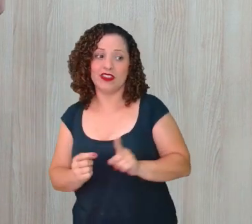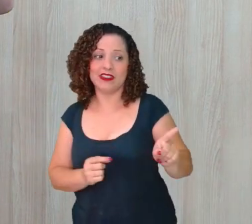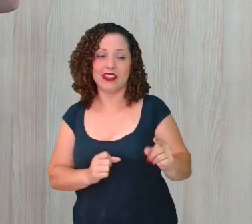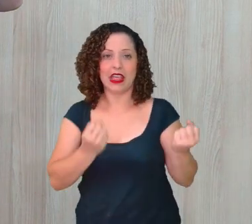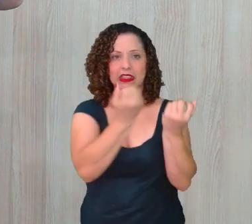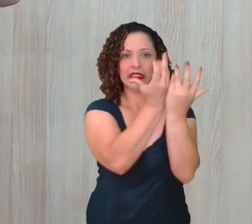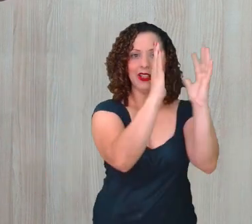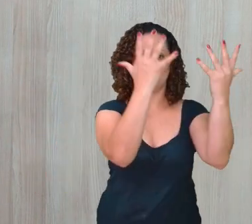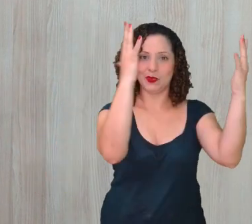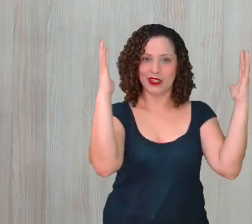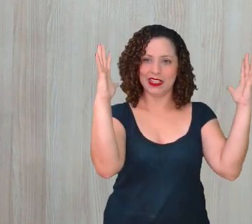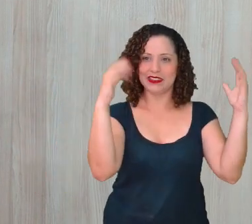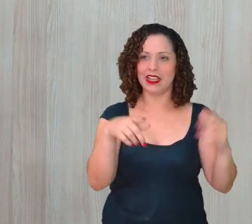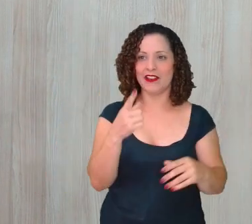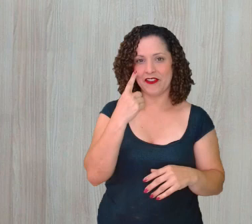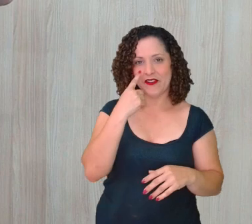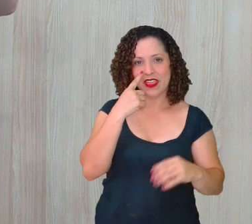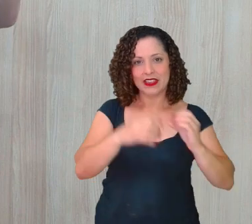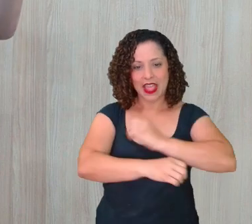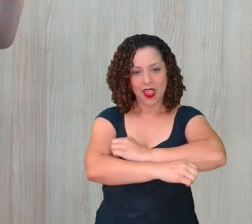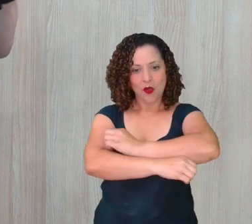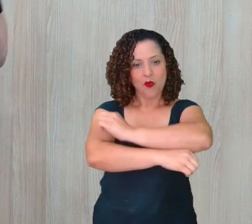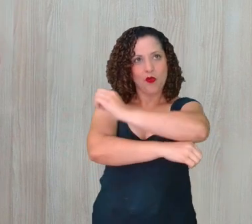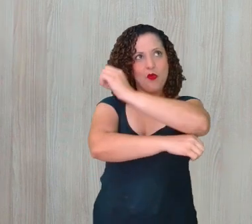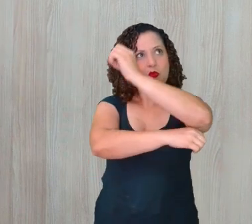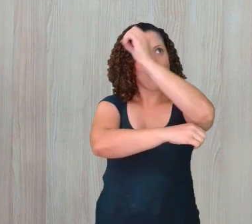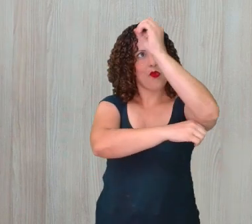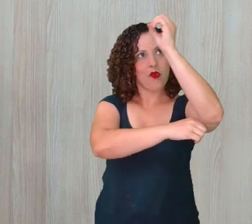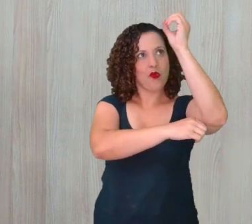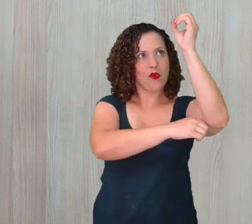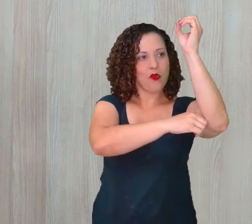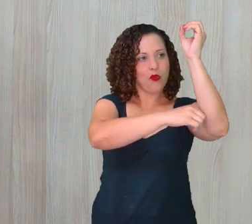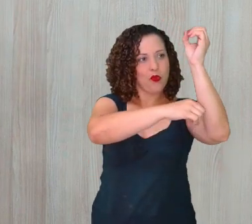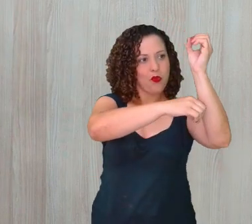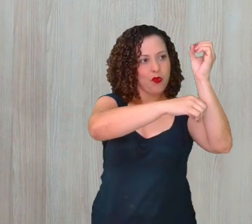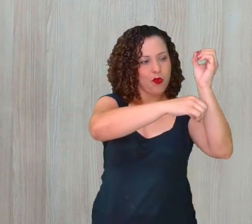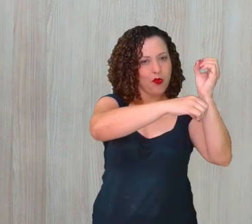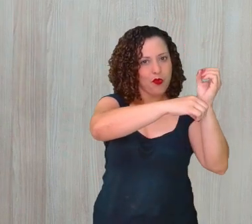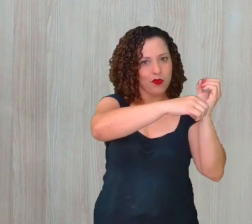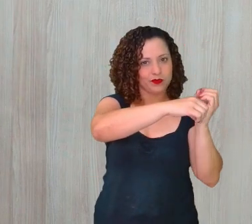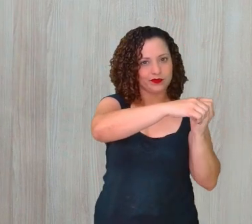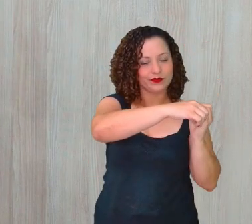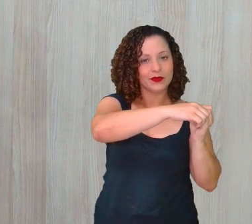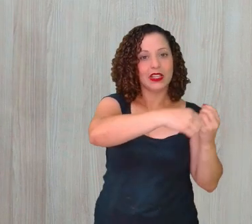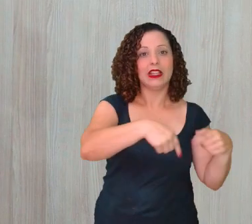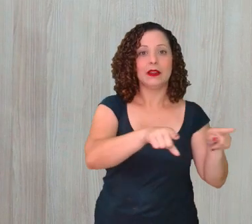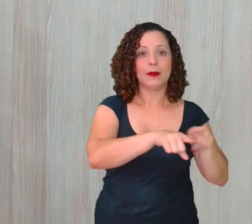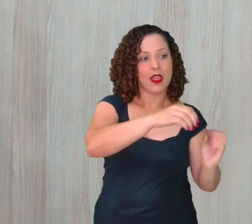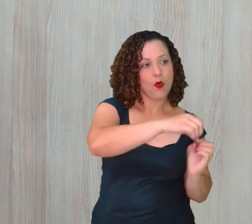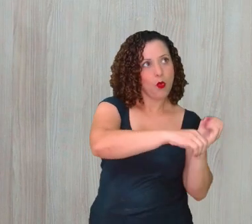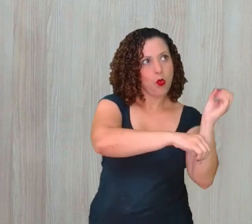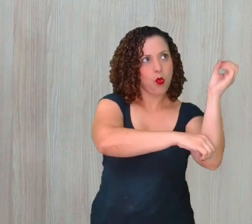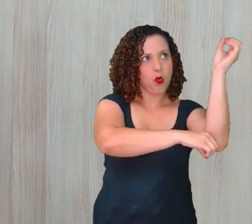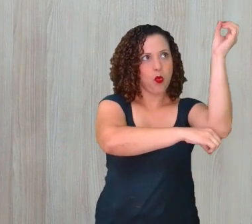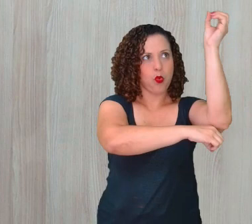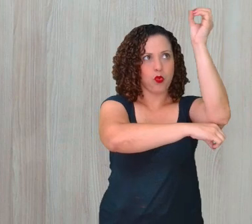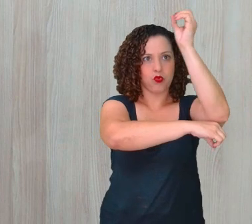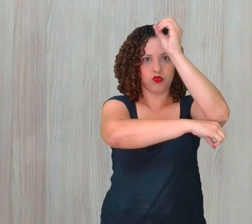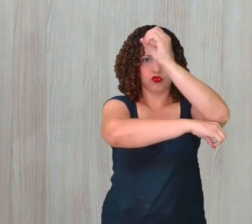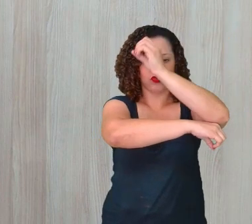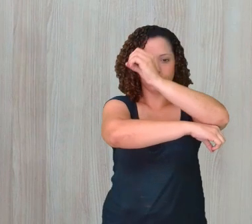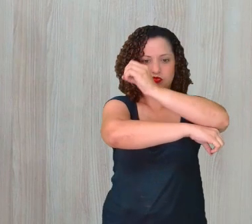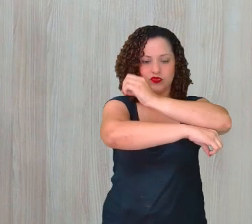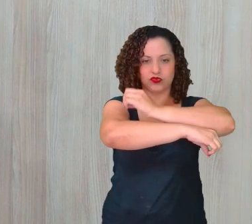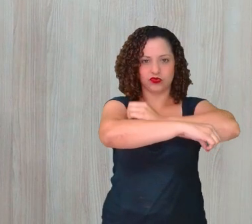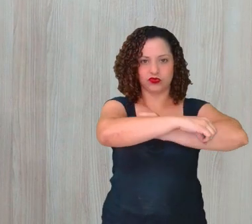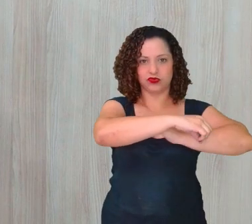natureza. Então você vê aí, por exemplo, um pôr do sol como esse, né? Você vê ou um sol nascendo, dependendo da hora, tá